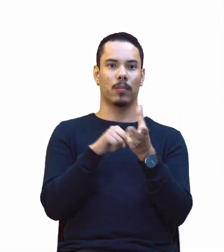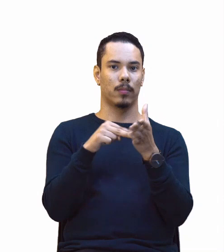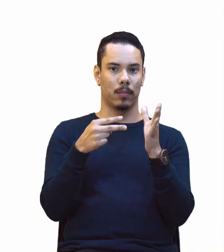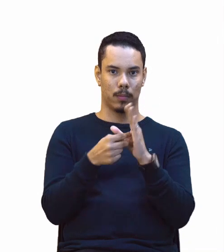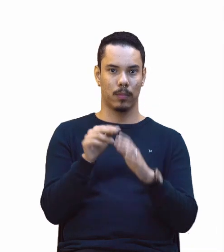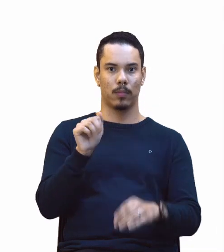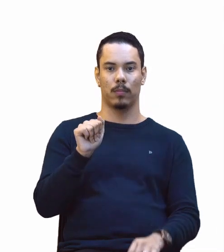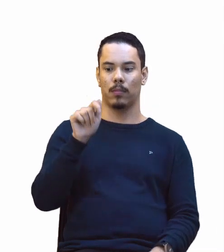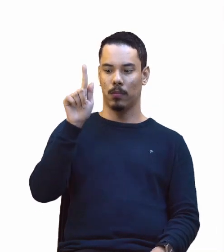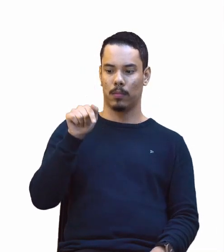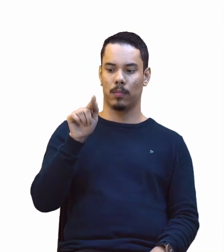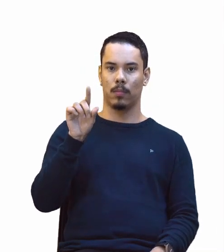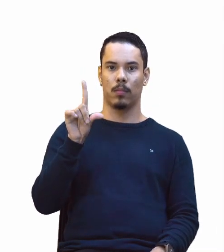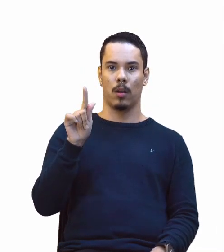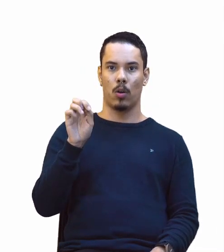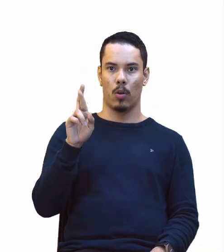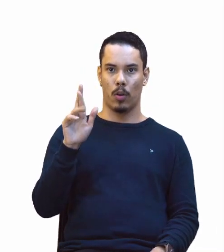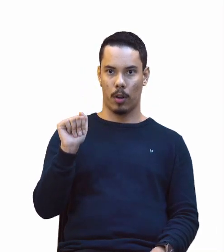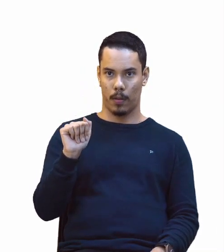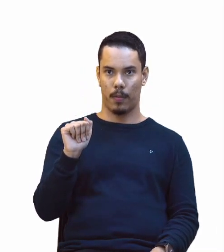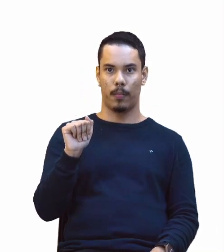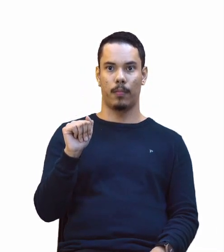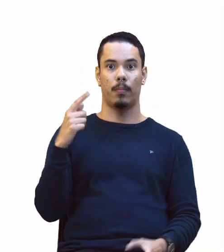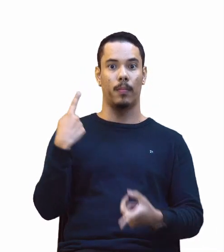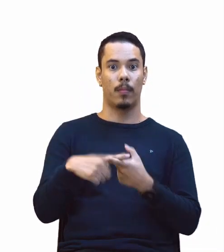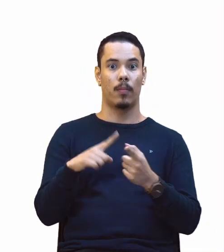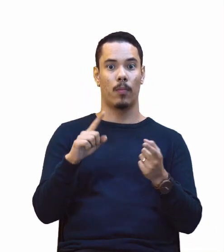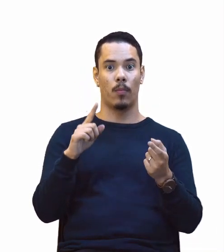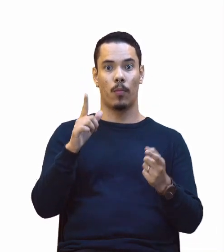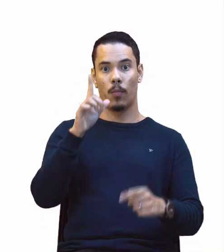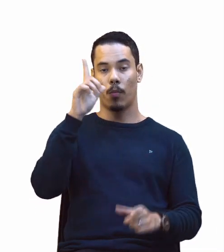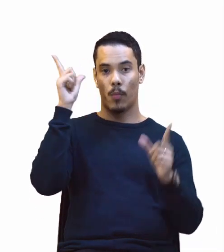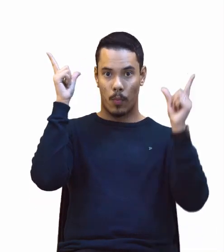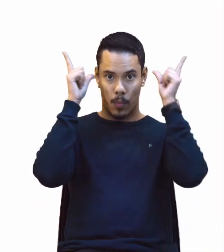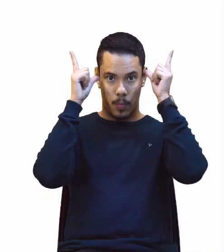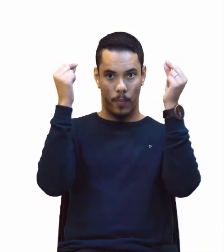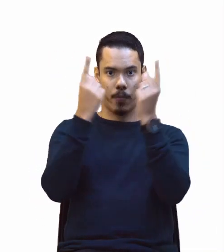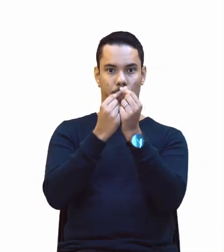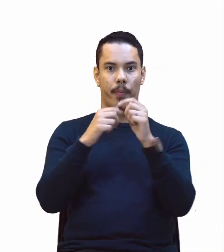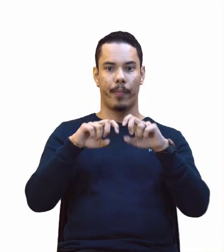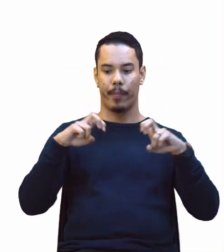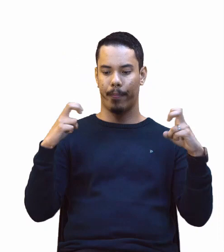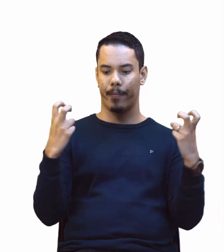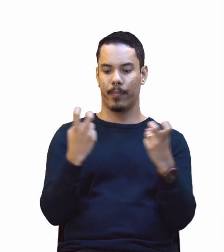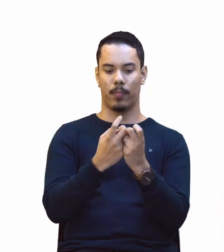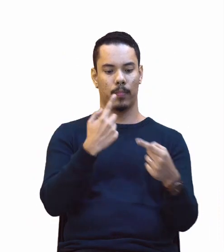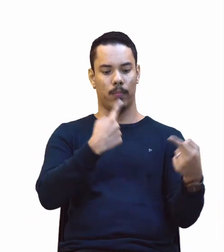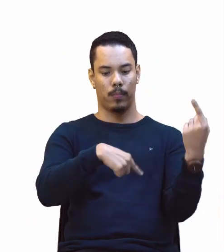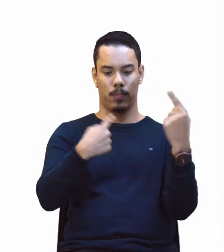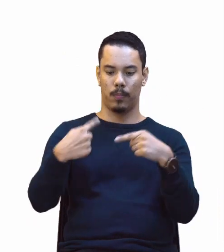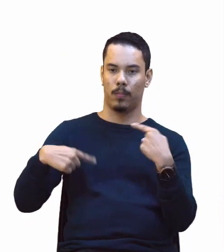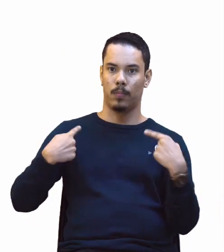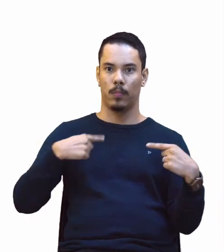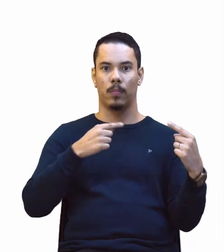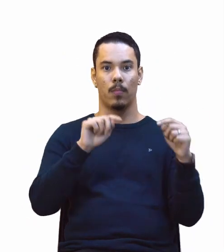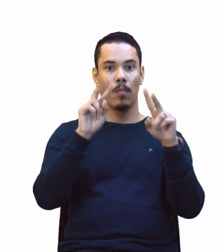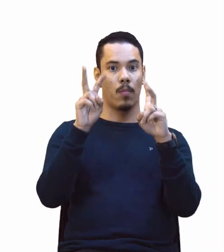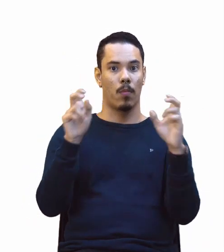a ágora. Era na ágora que os gregos se reuniam para debater os assuntos de interesse